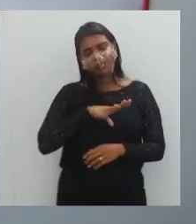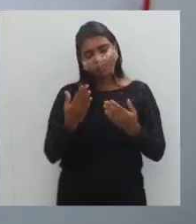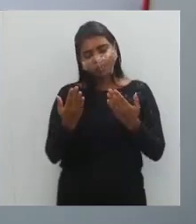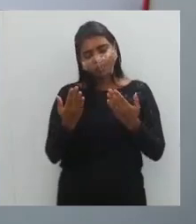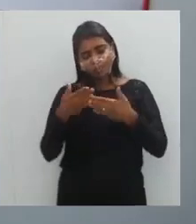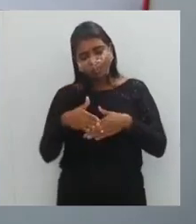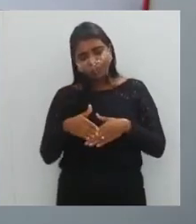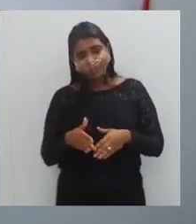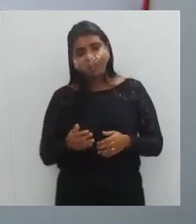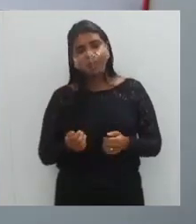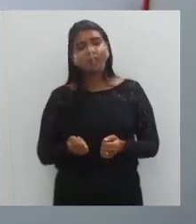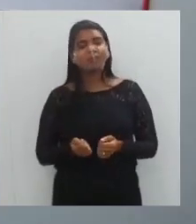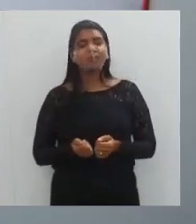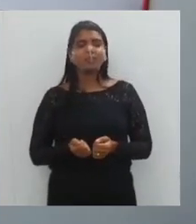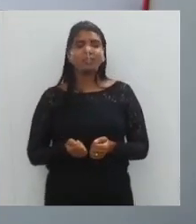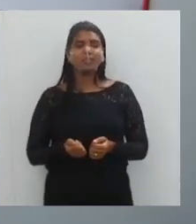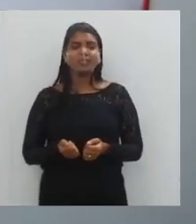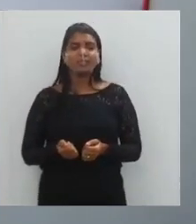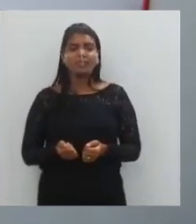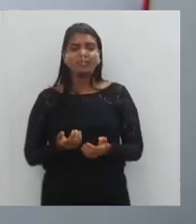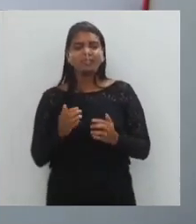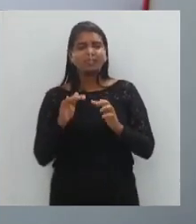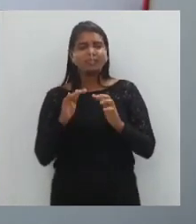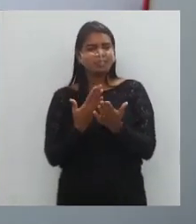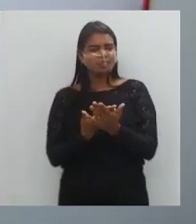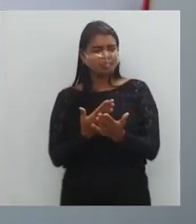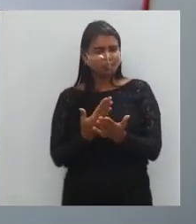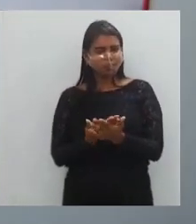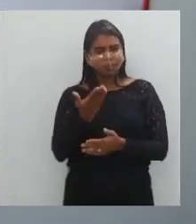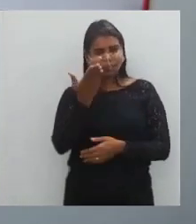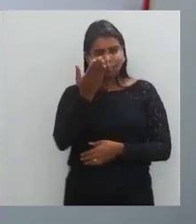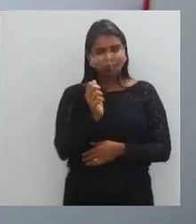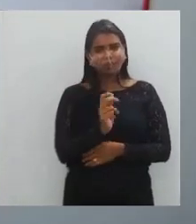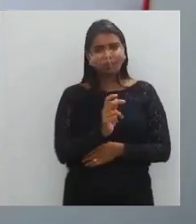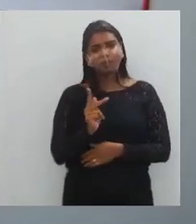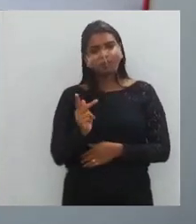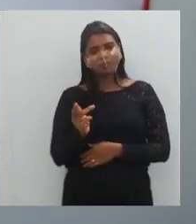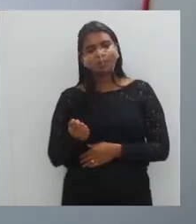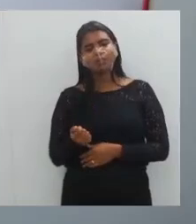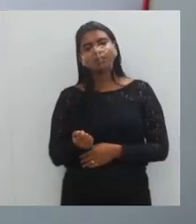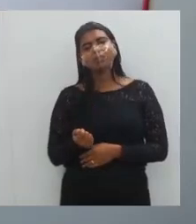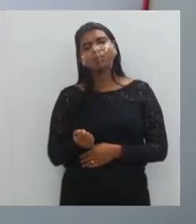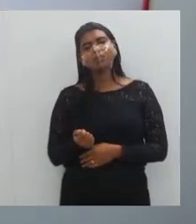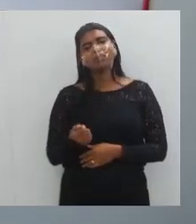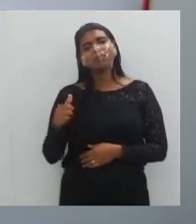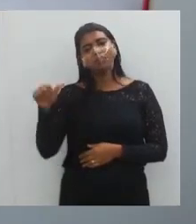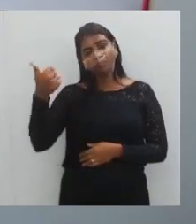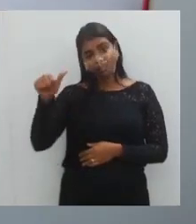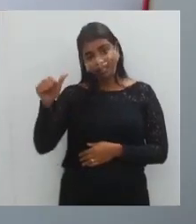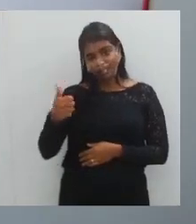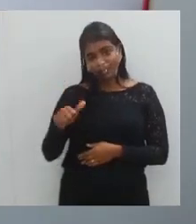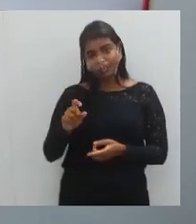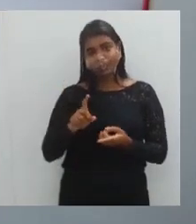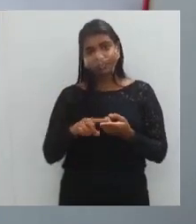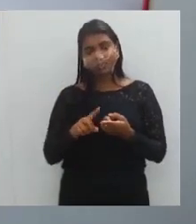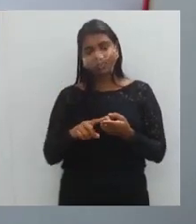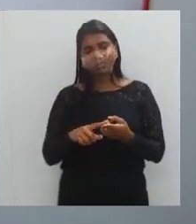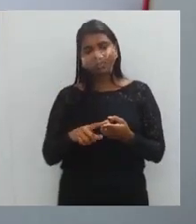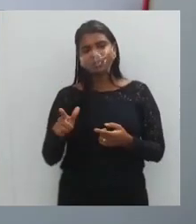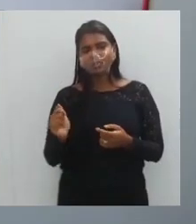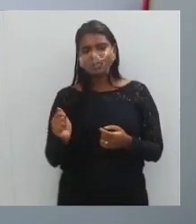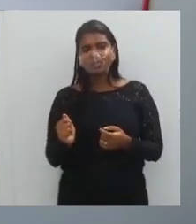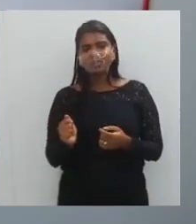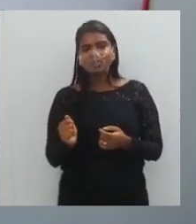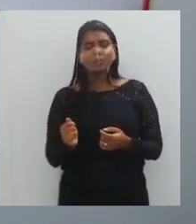provas, tanto na escola, pelo teu professor, né, como nas nas avaliações externas, elas se fazem